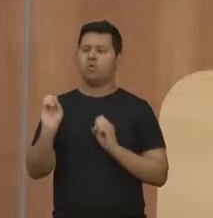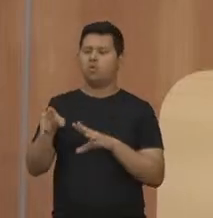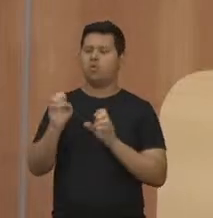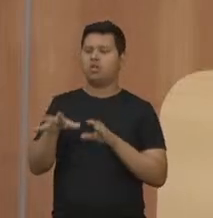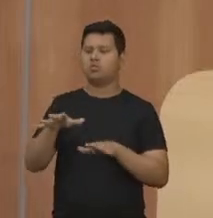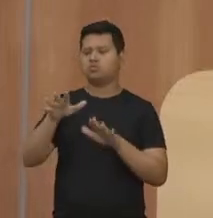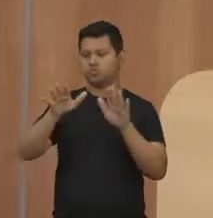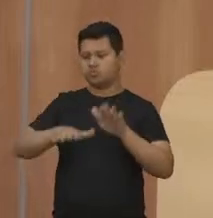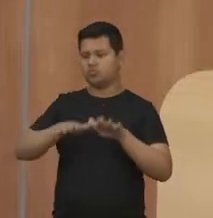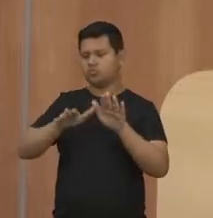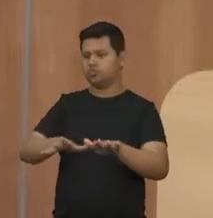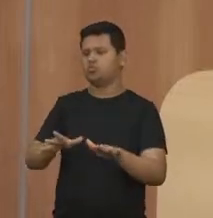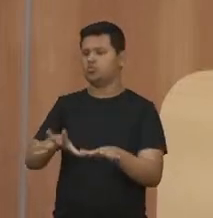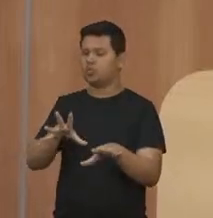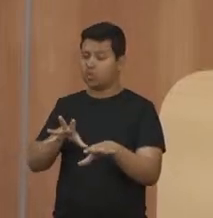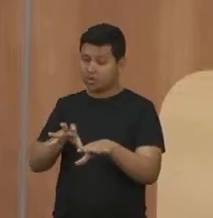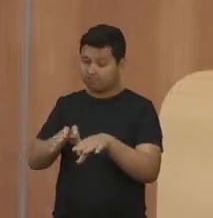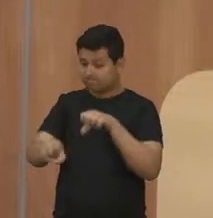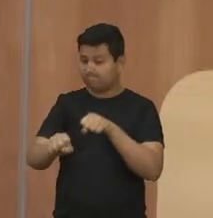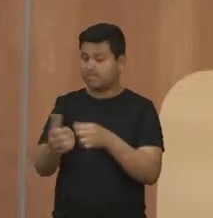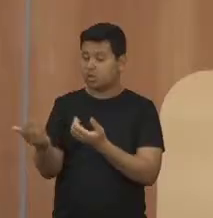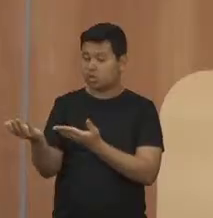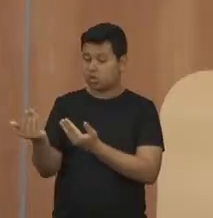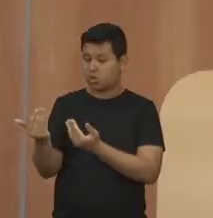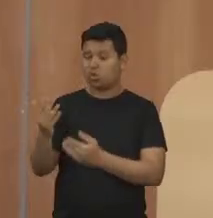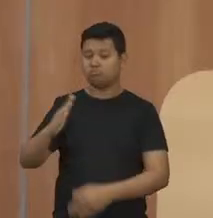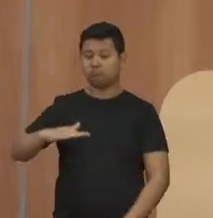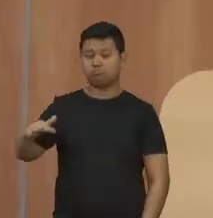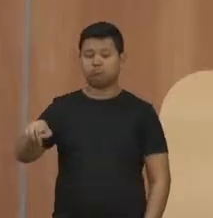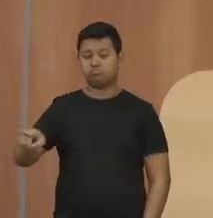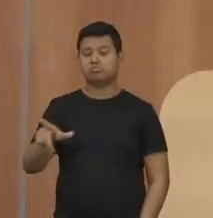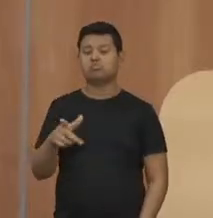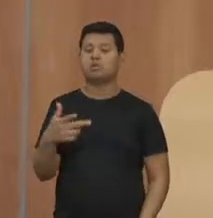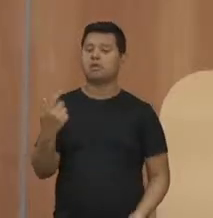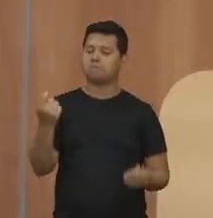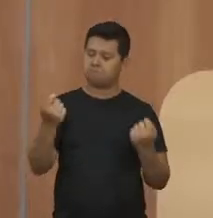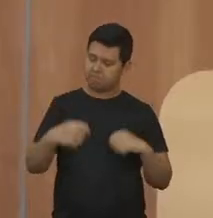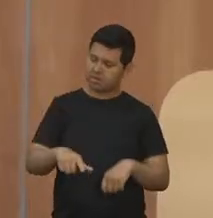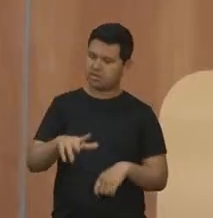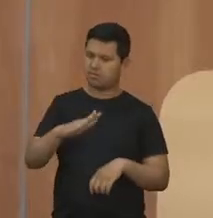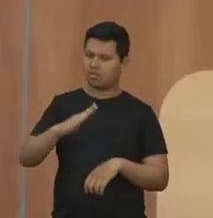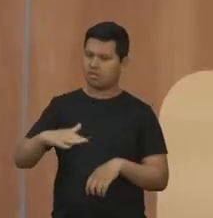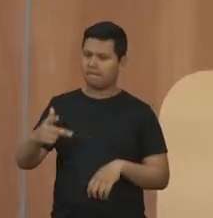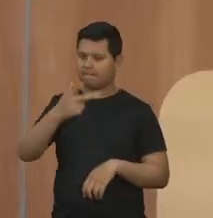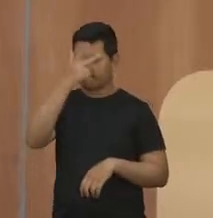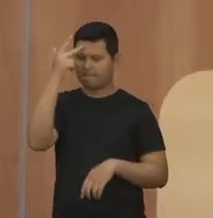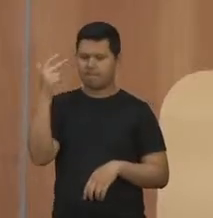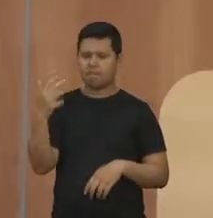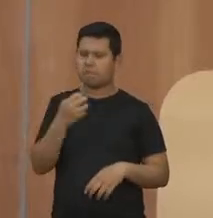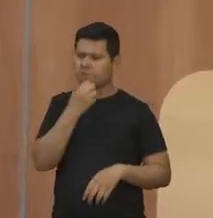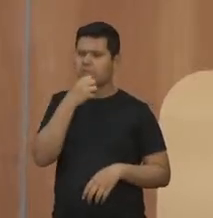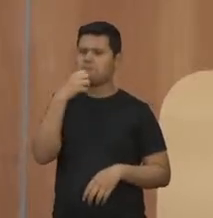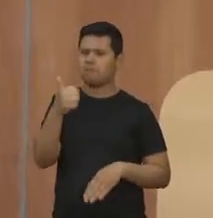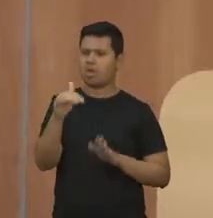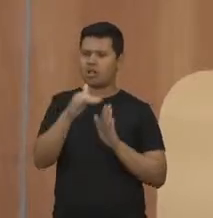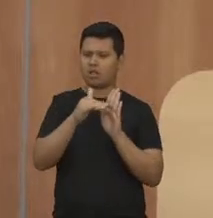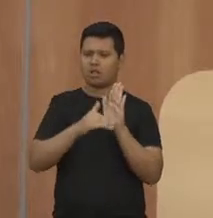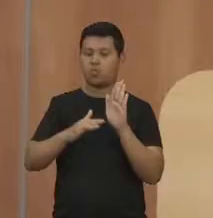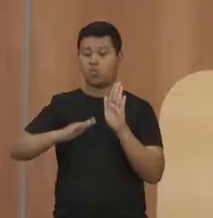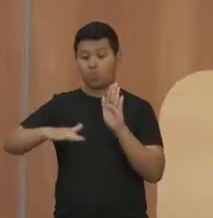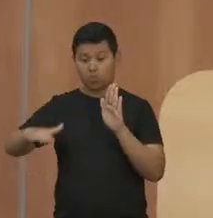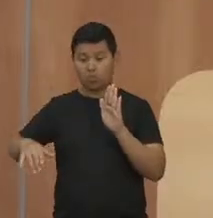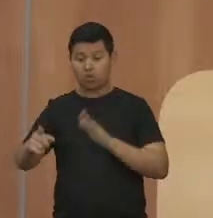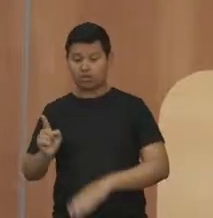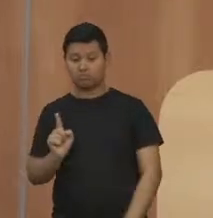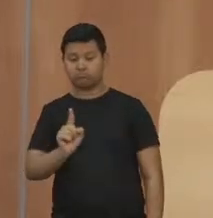para você formar jovens, Dr. Wagner, porque a gente tem que formar pessoas do bem para a sociedade. E a criança, quando chega em